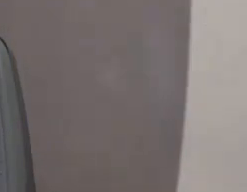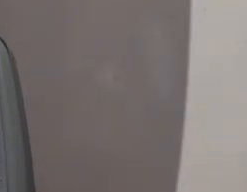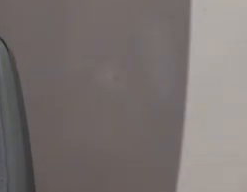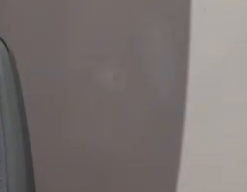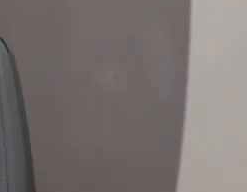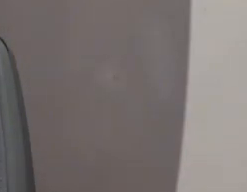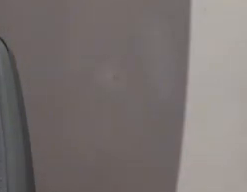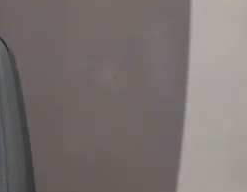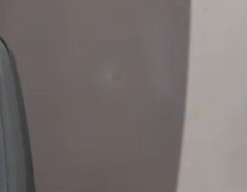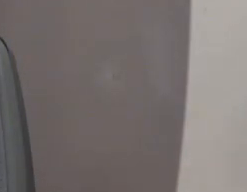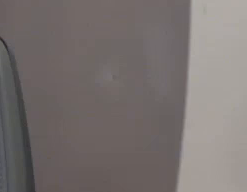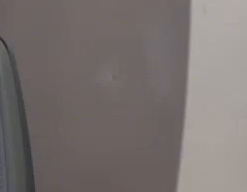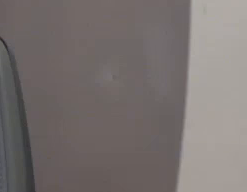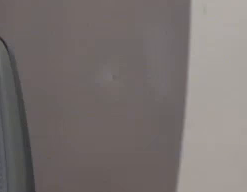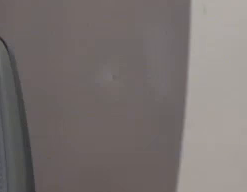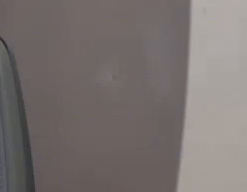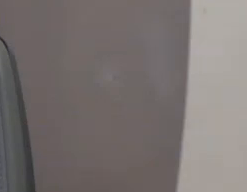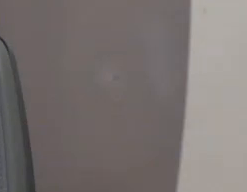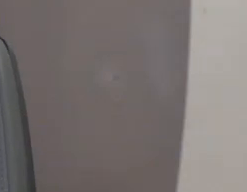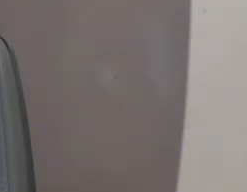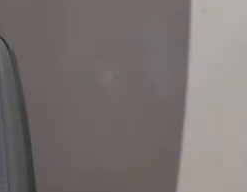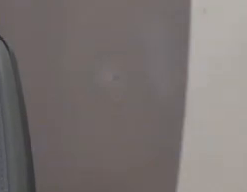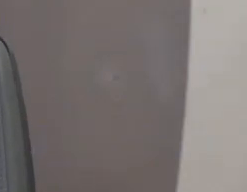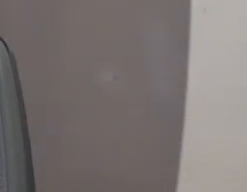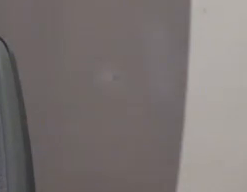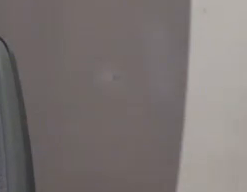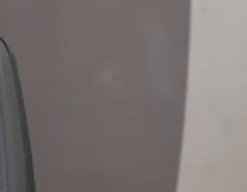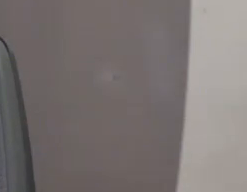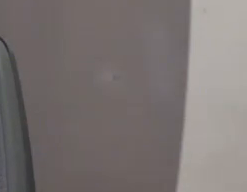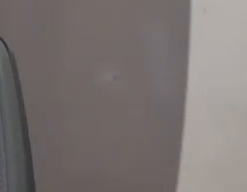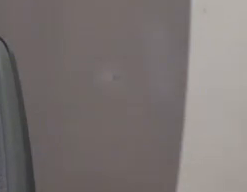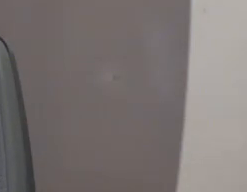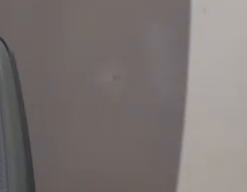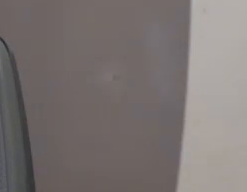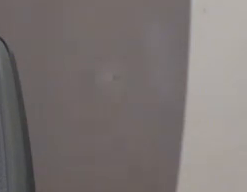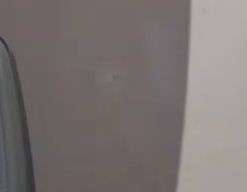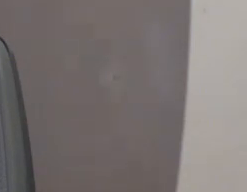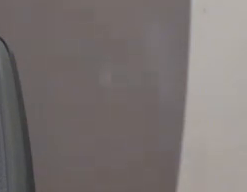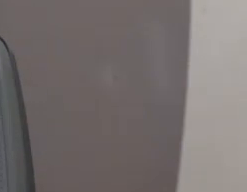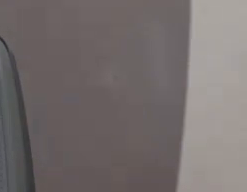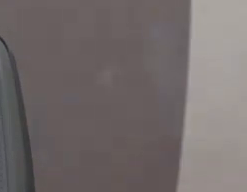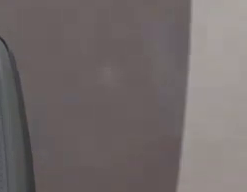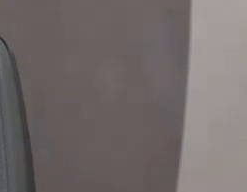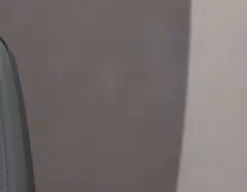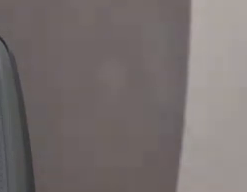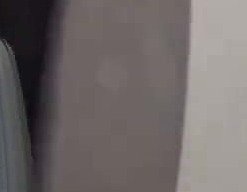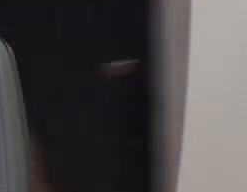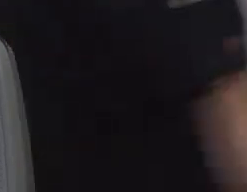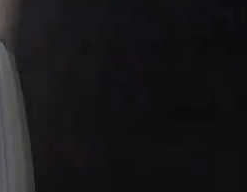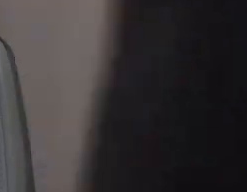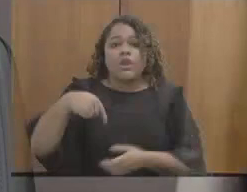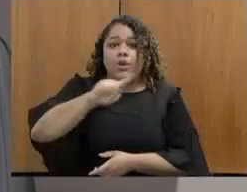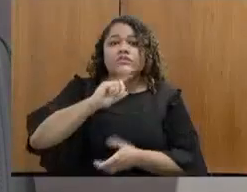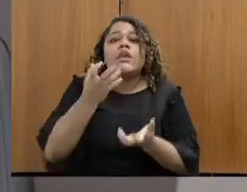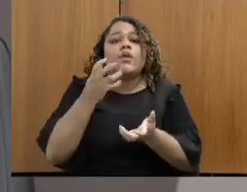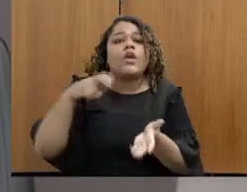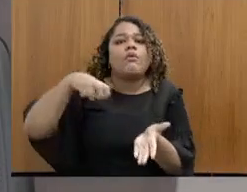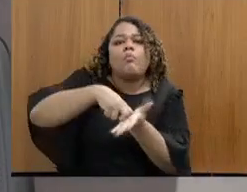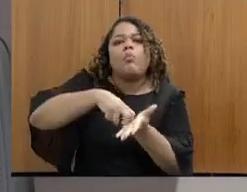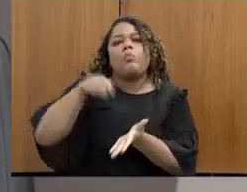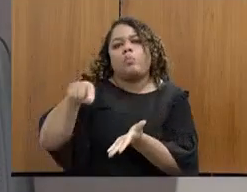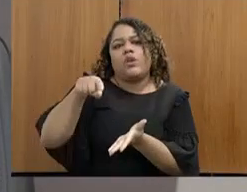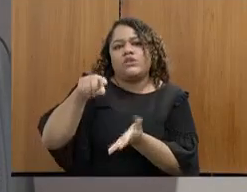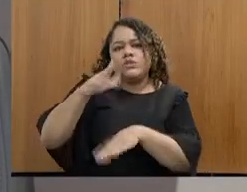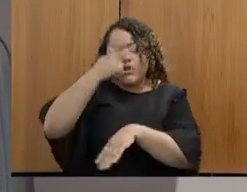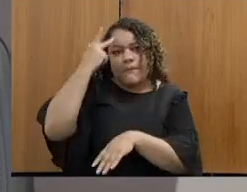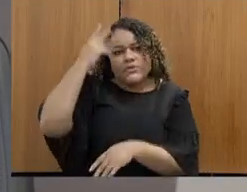infrações né que efetivamente se identifique a ocorrência o que nós queremos efetiva punição do autor do Fato né que não somente